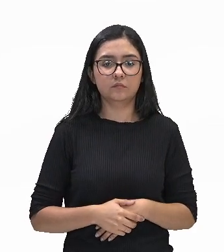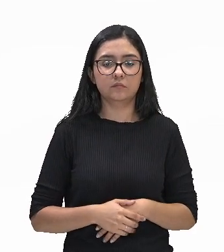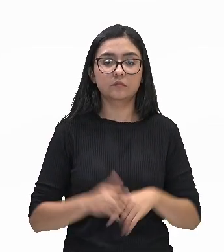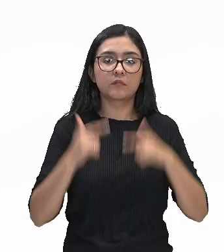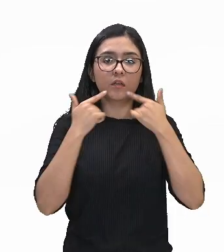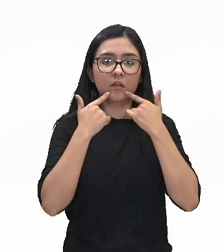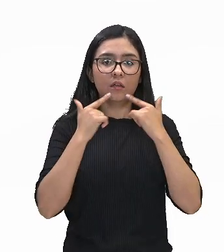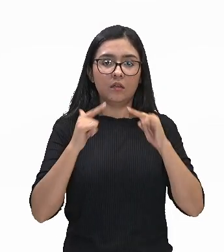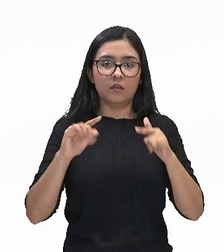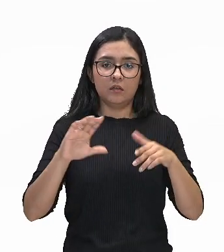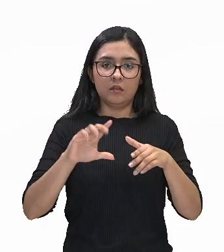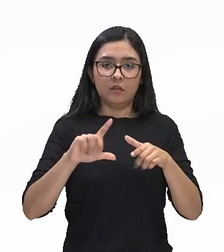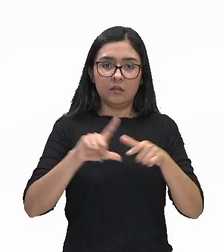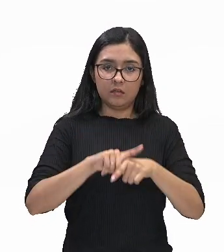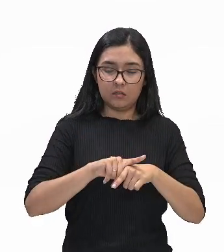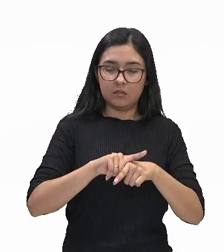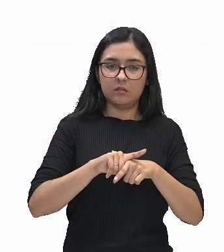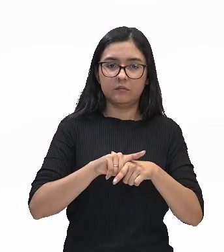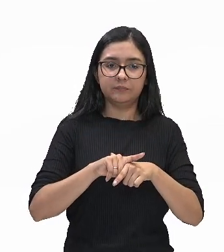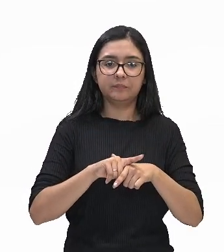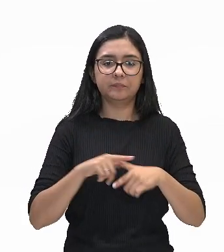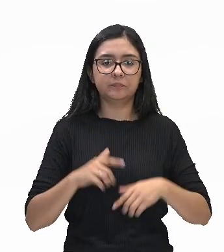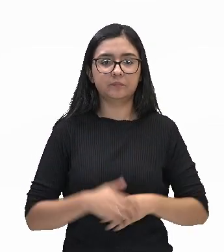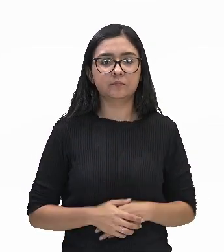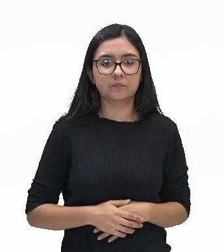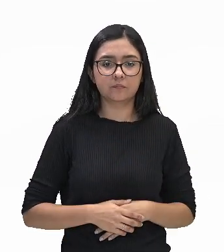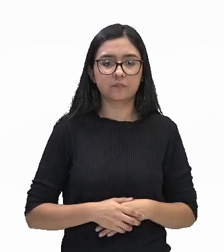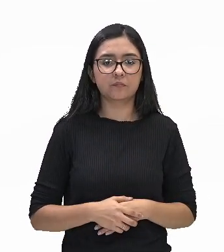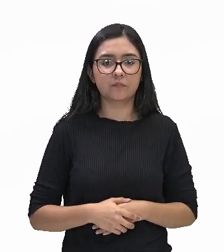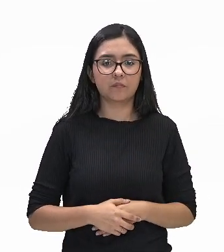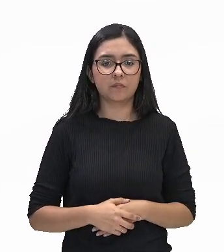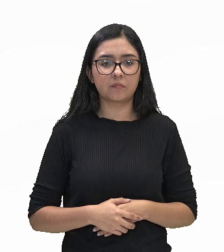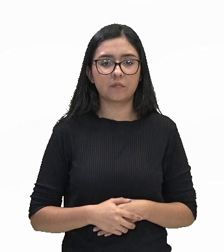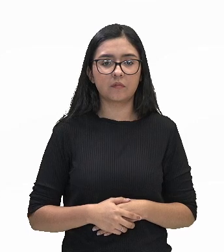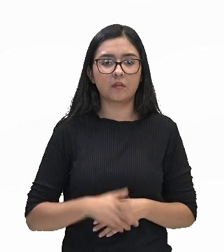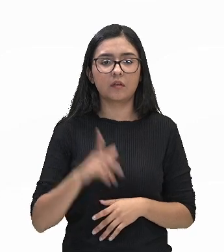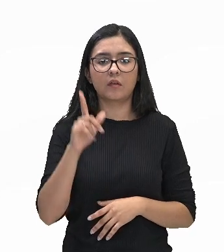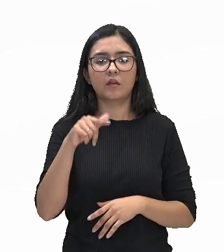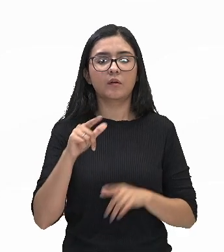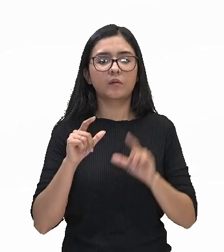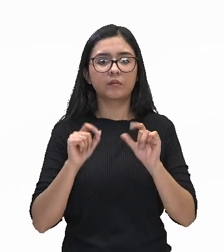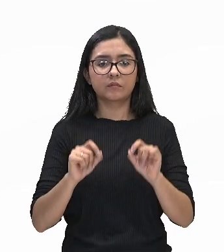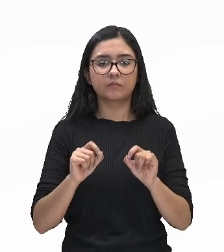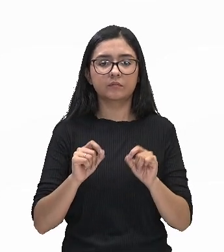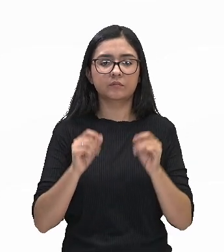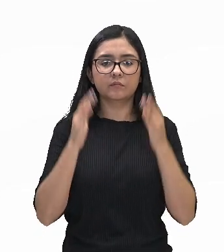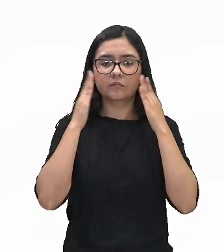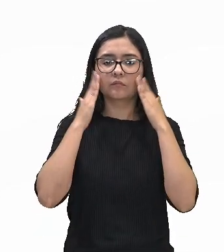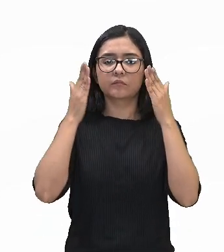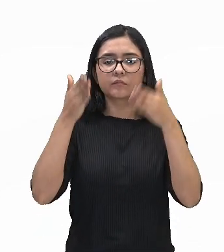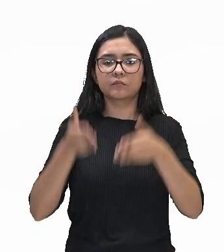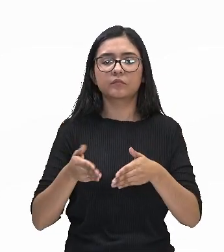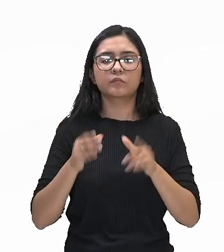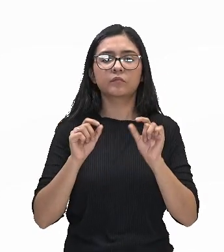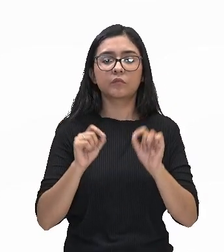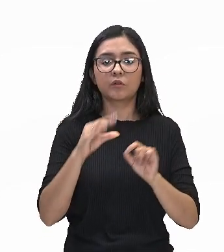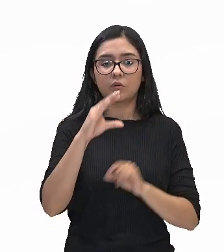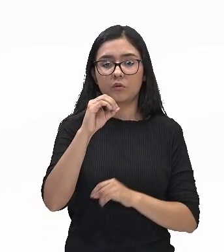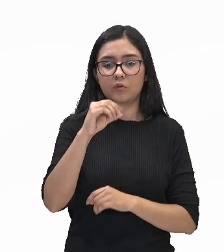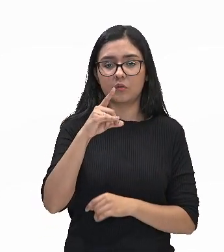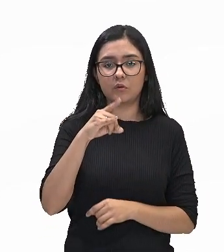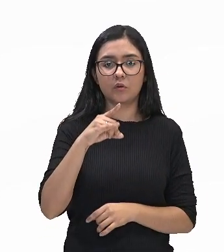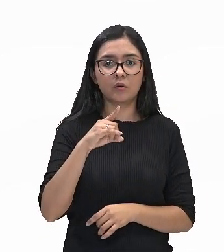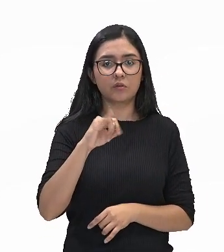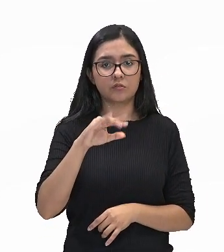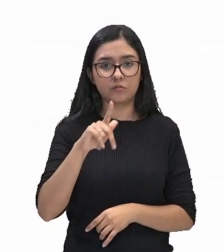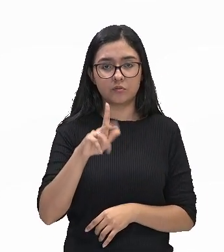metalinguística. Então, a função metalinguística, ela está centralizada no código.